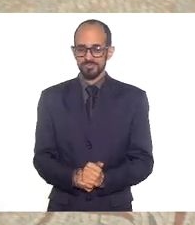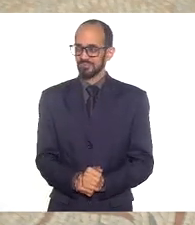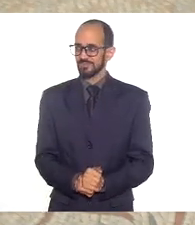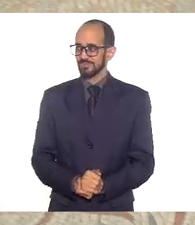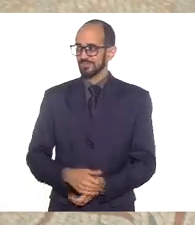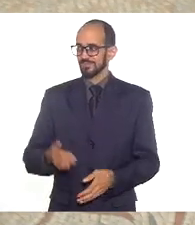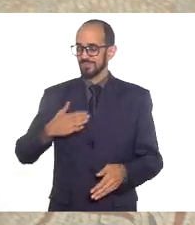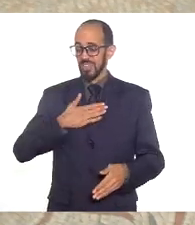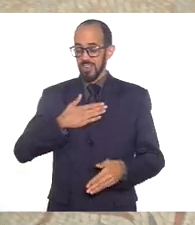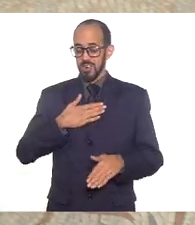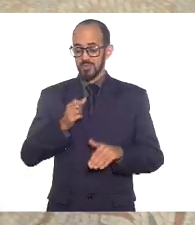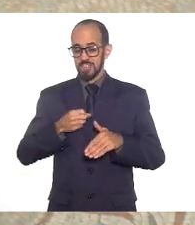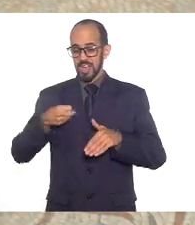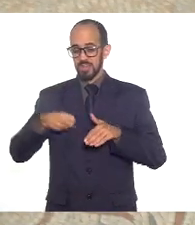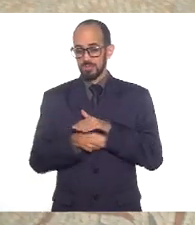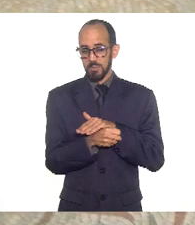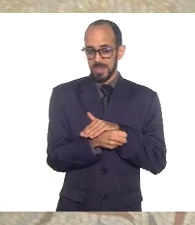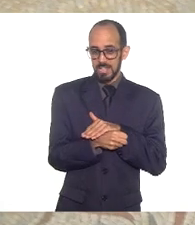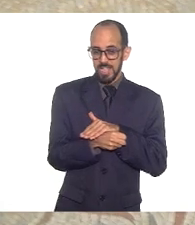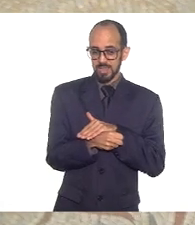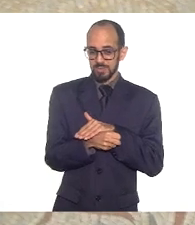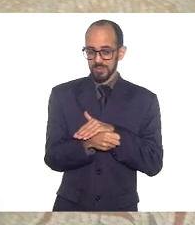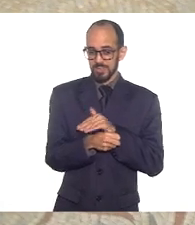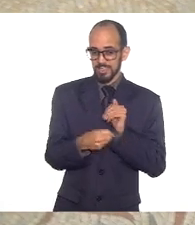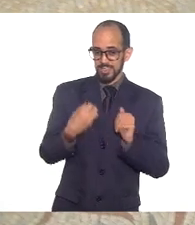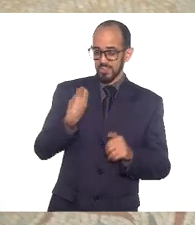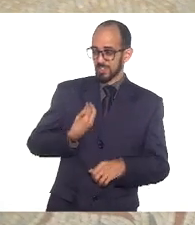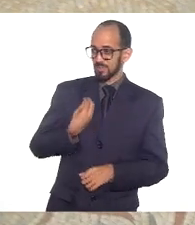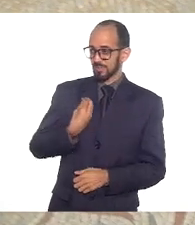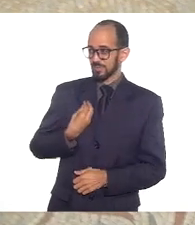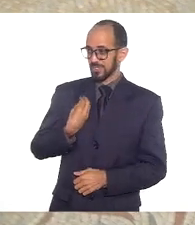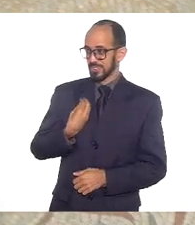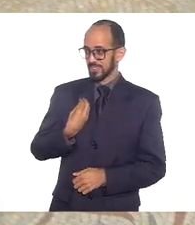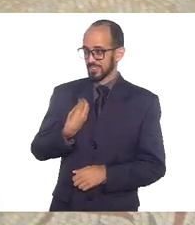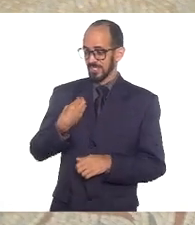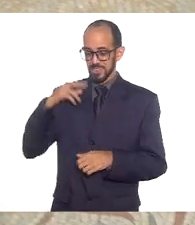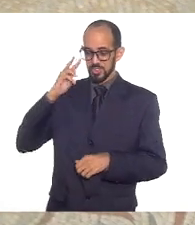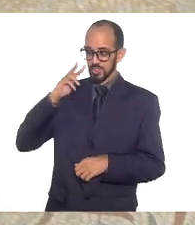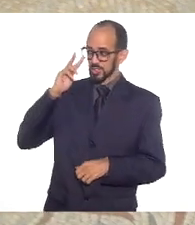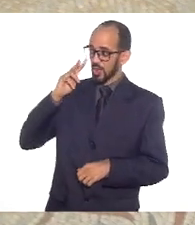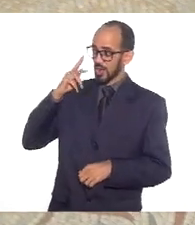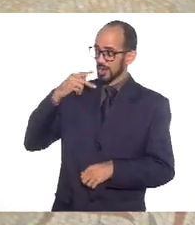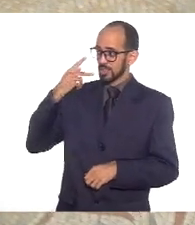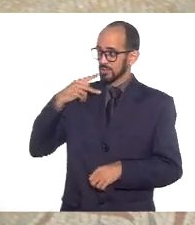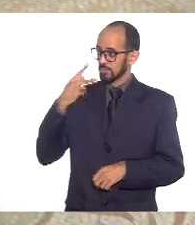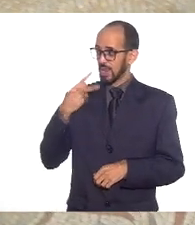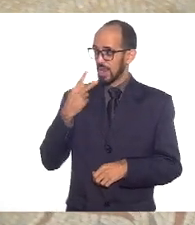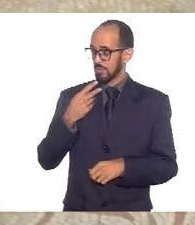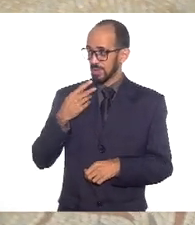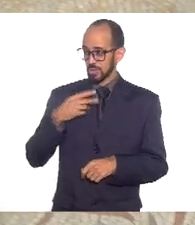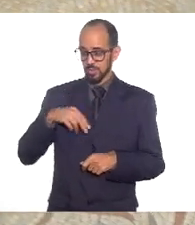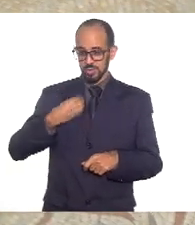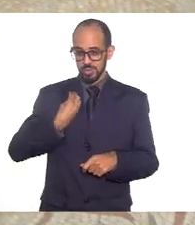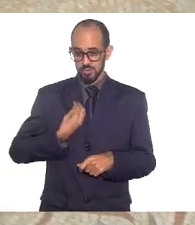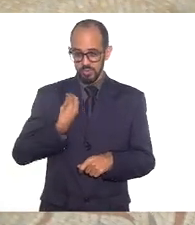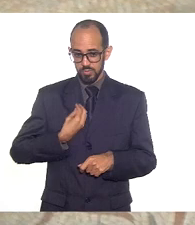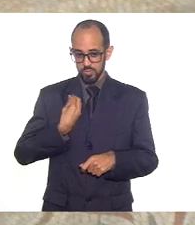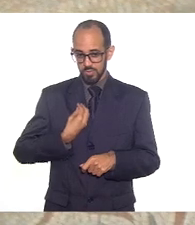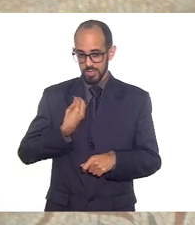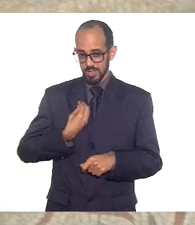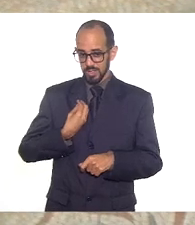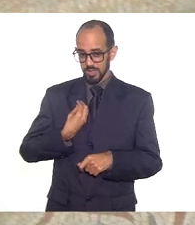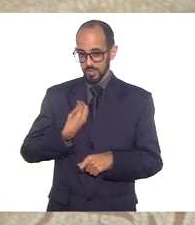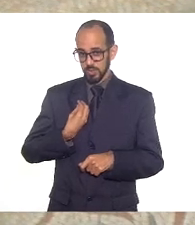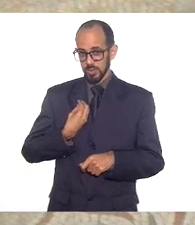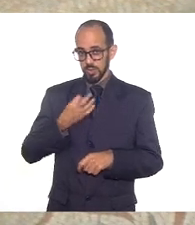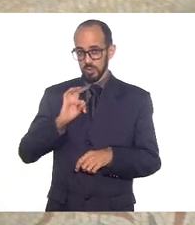o mandato e tá podendo fazer parte da história desse Parlamento estou vivendo também essa